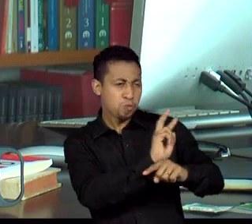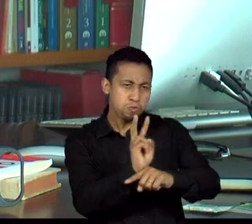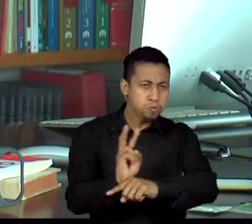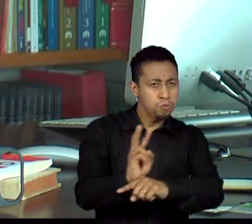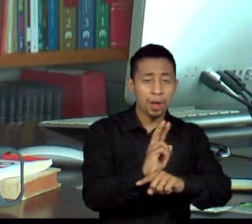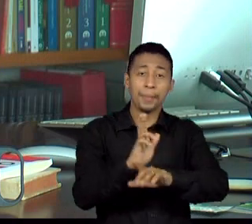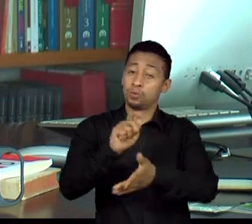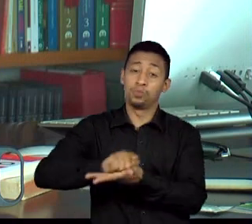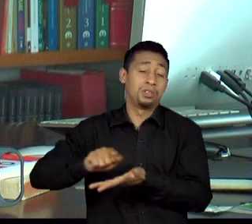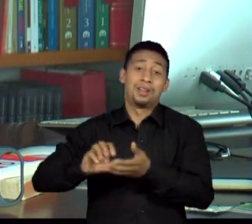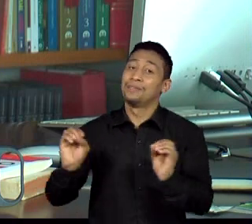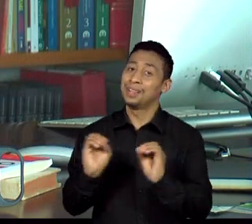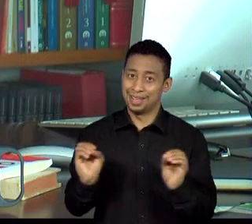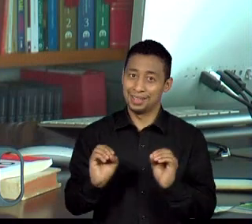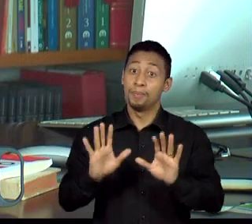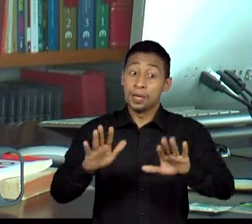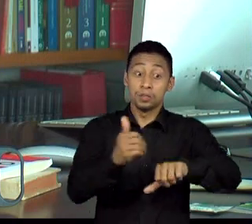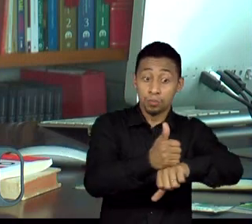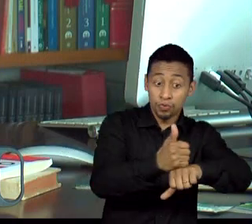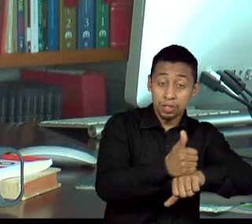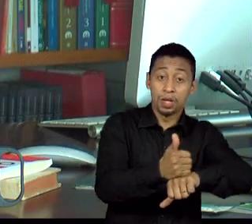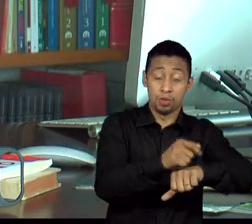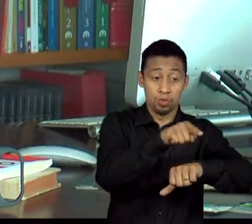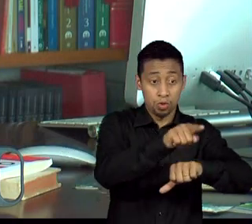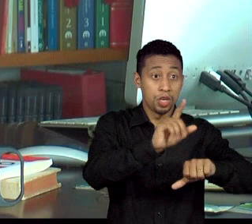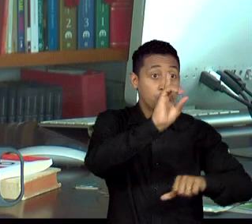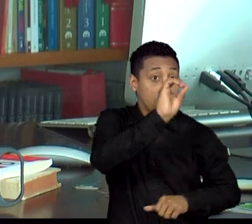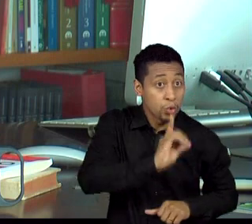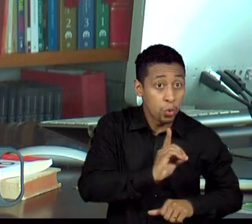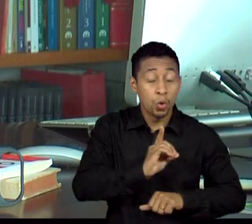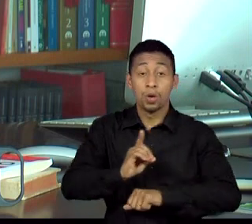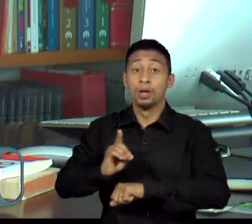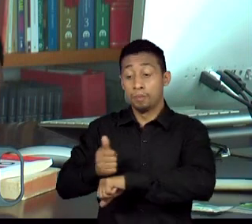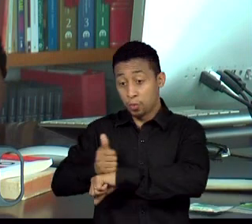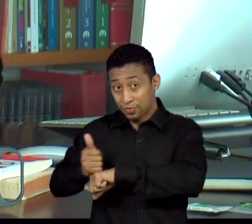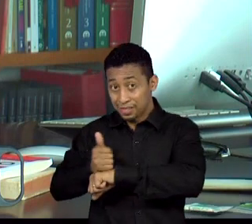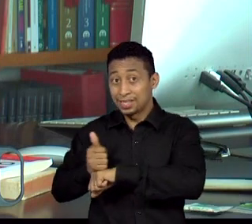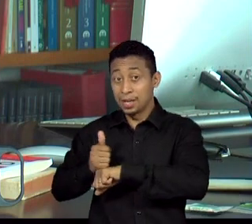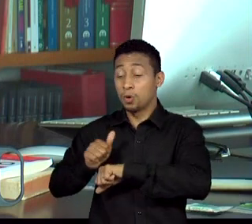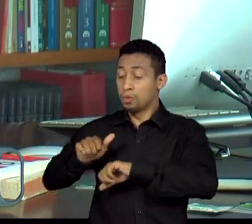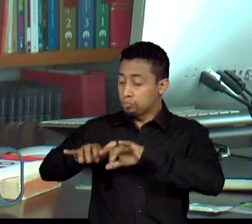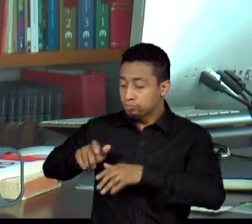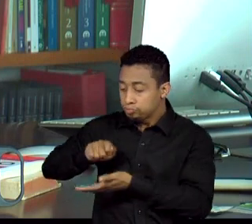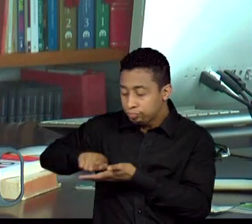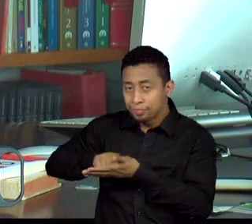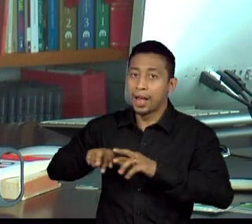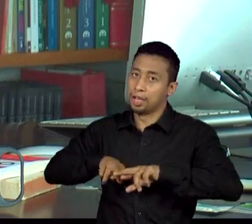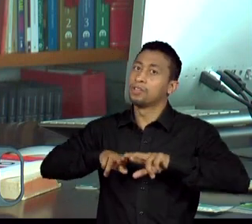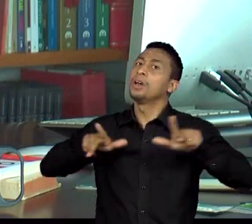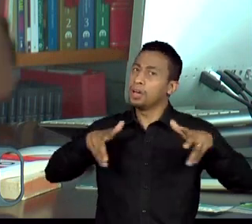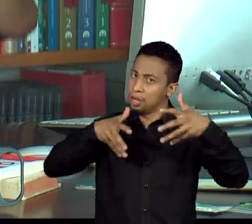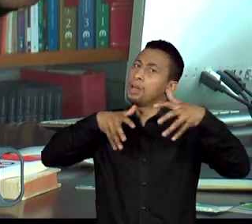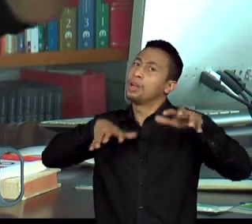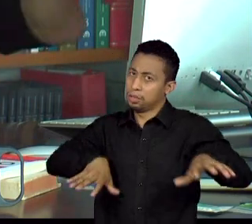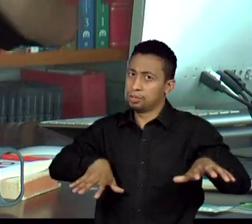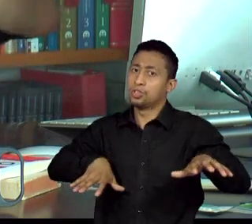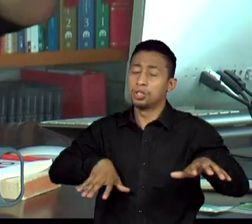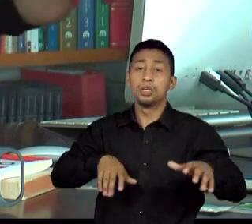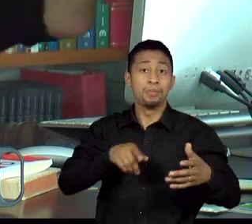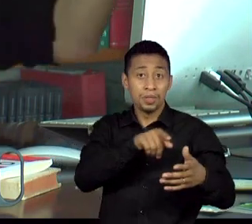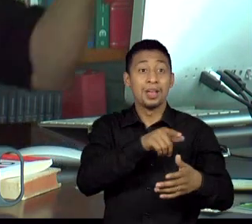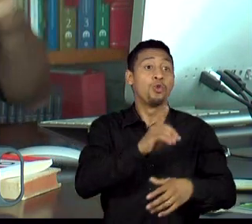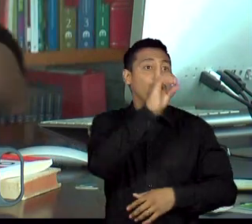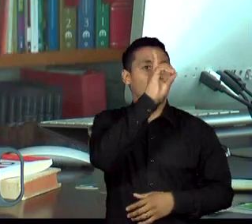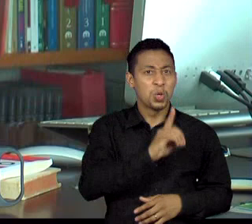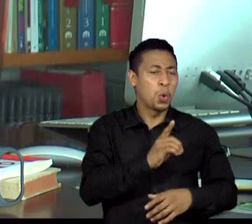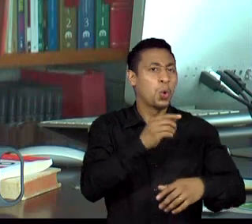roteirista e ser diretor são duas profissões realmente bem diferentes. Uma trabalha em casa, escrevendo solitariamente, o outro trabalha